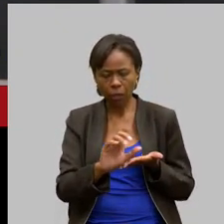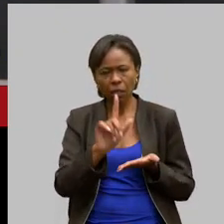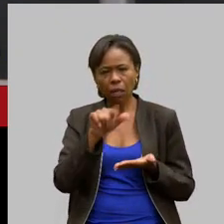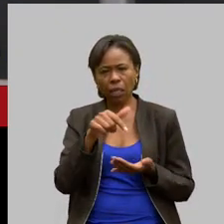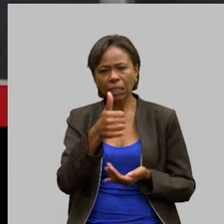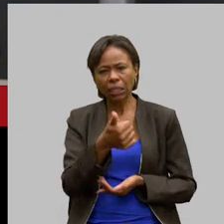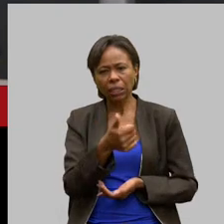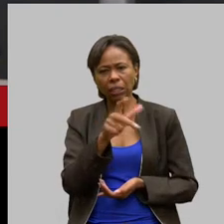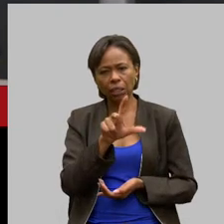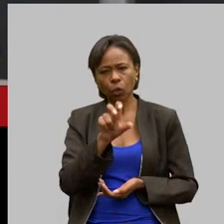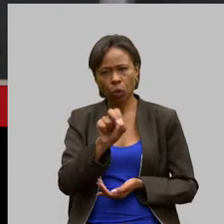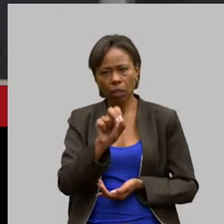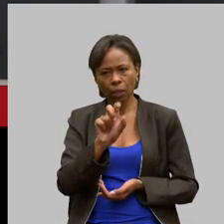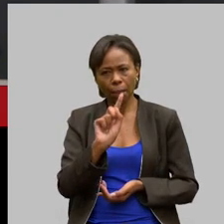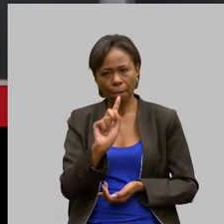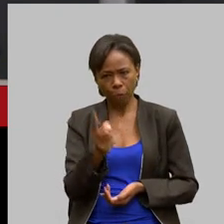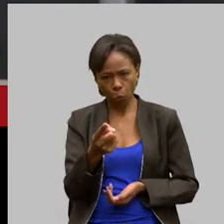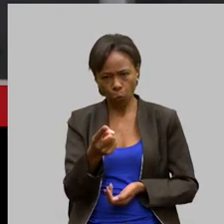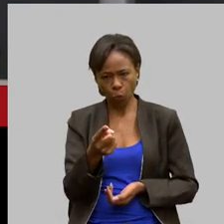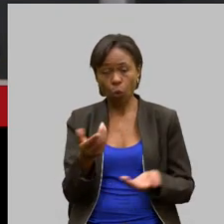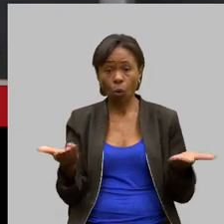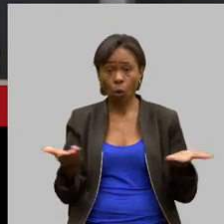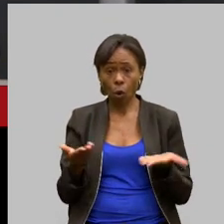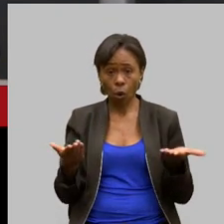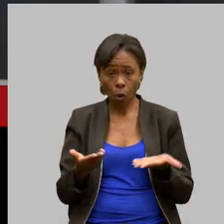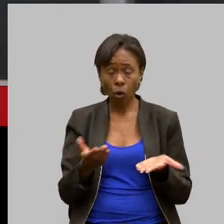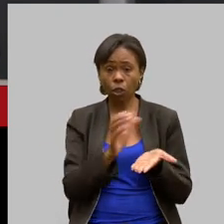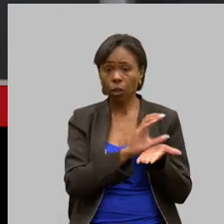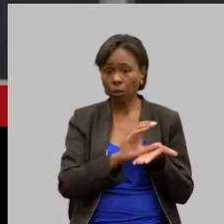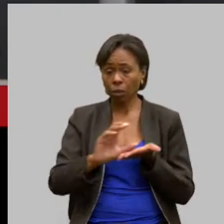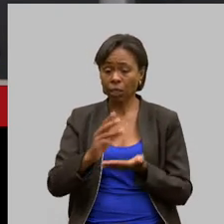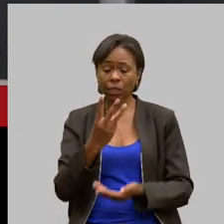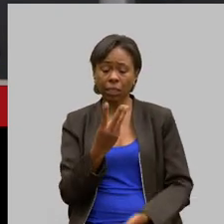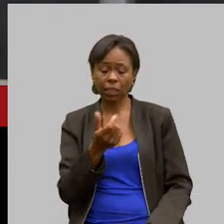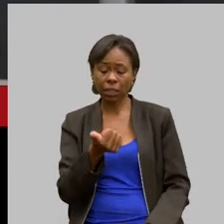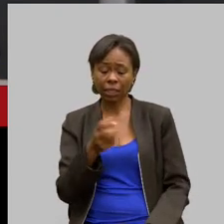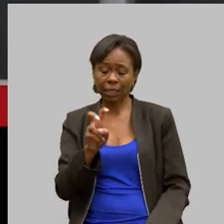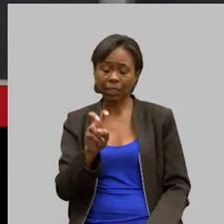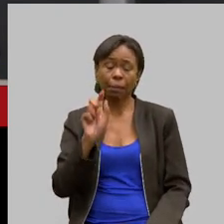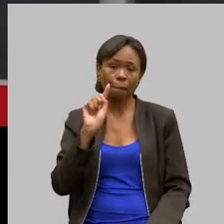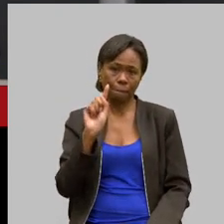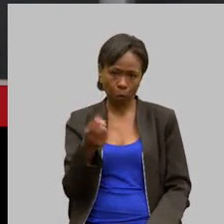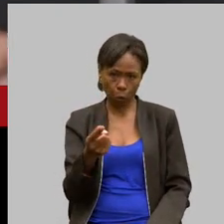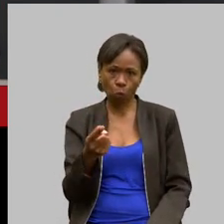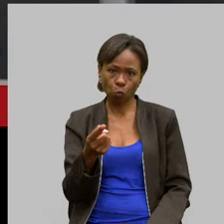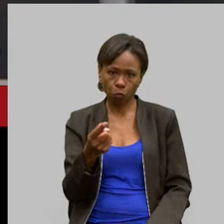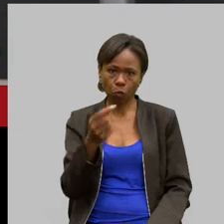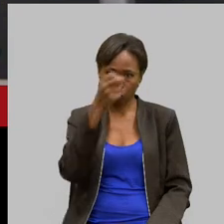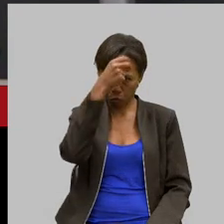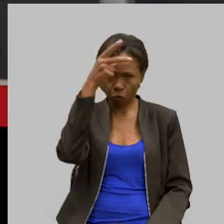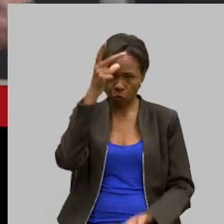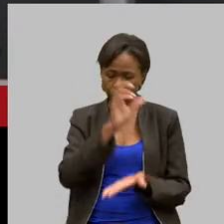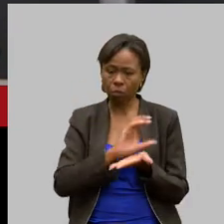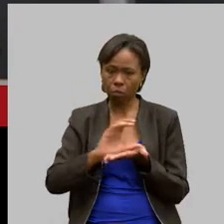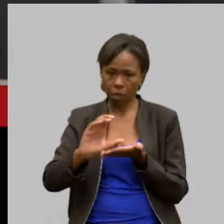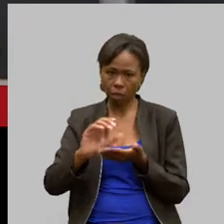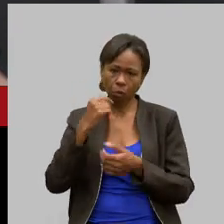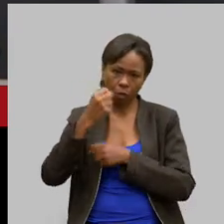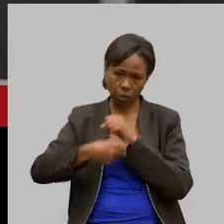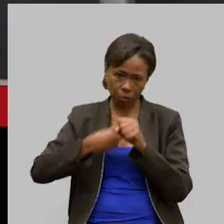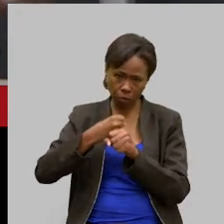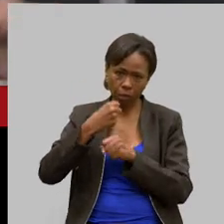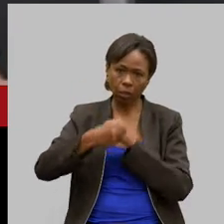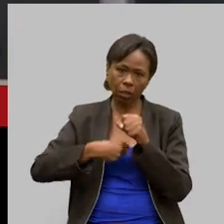150.000 hoje o municíp município passa 315.000 anual fora o o os